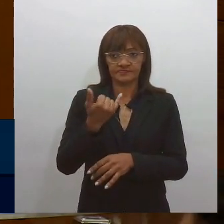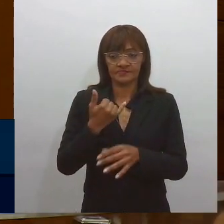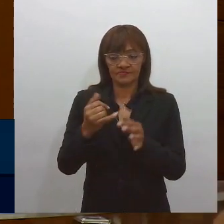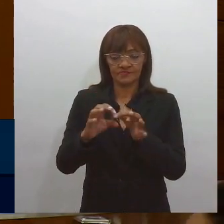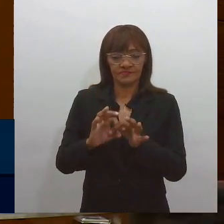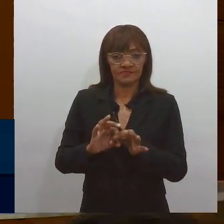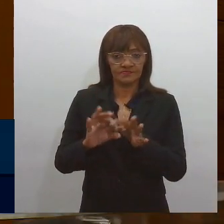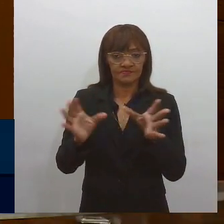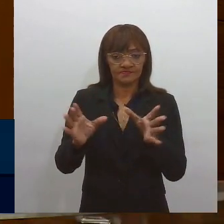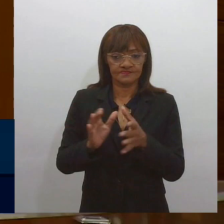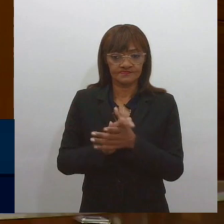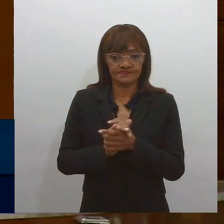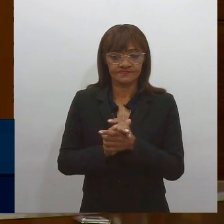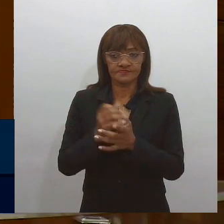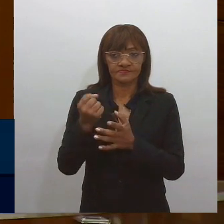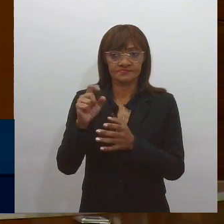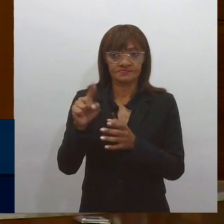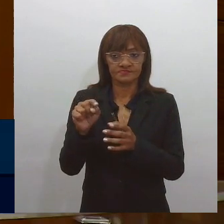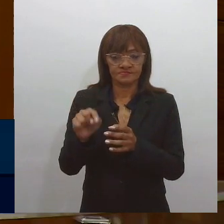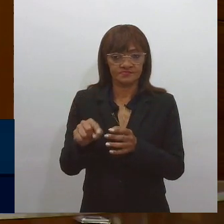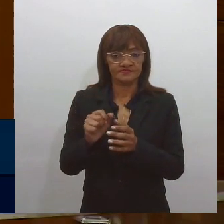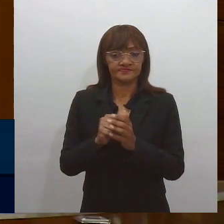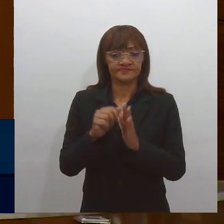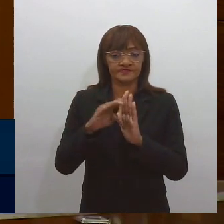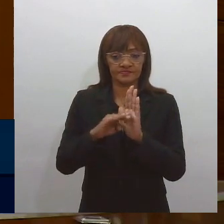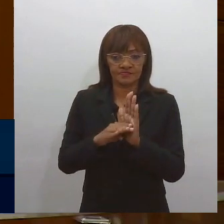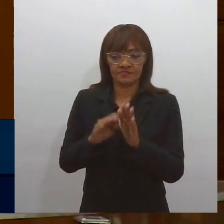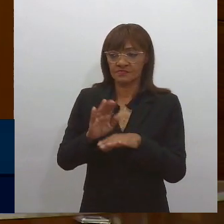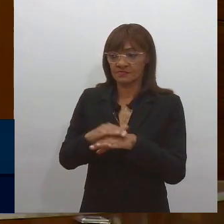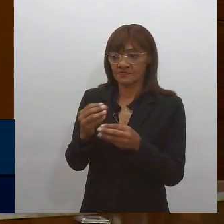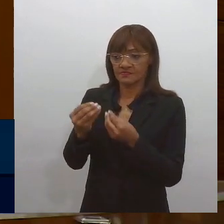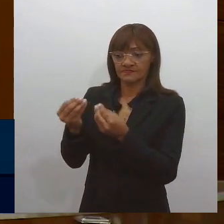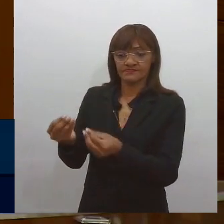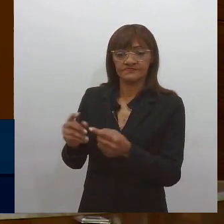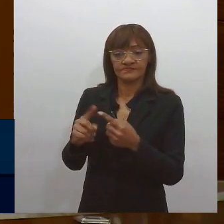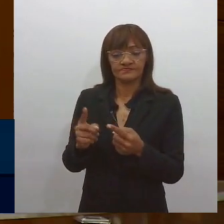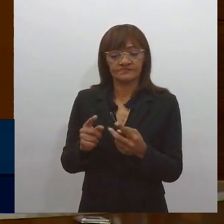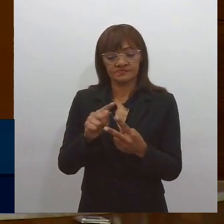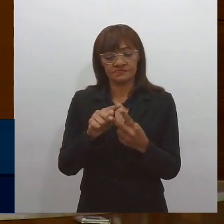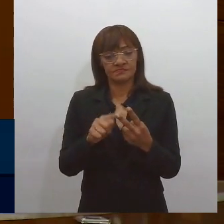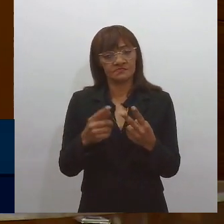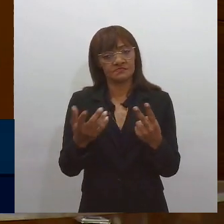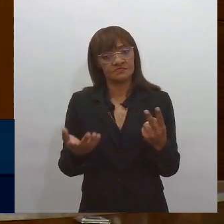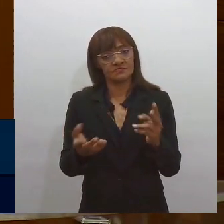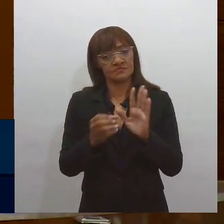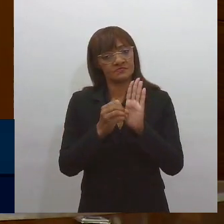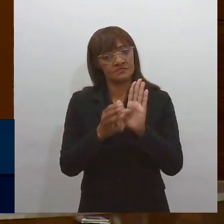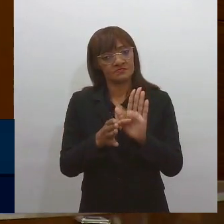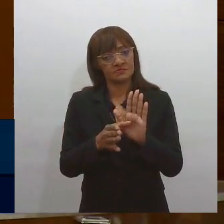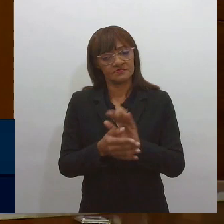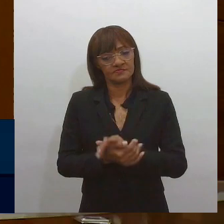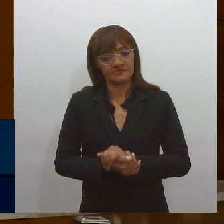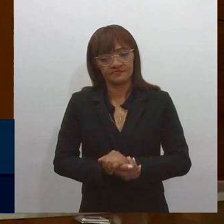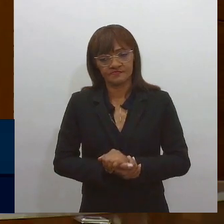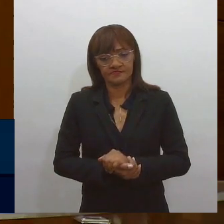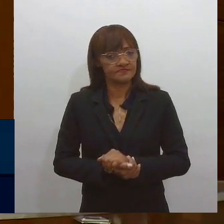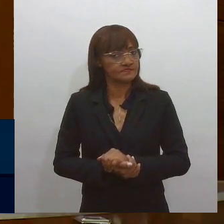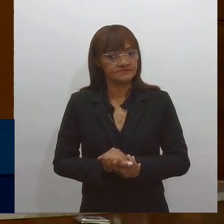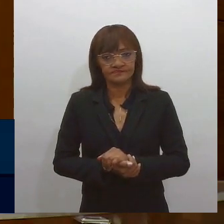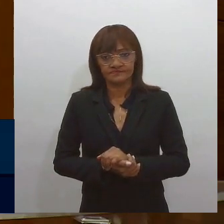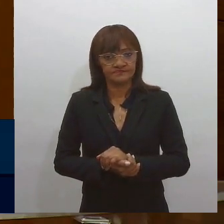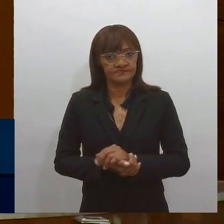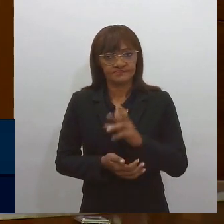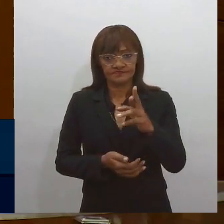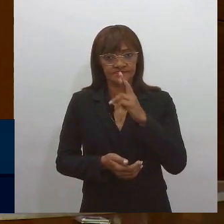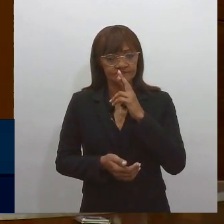justiça ele forneceu mas temos dois outros requerimentos que ele não responde deputada áuria E olhe que quando ele me encontra